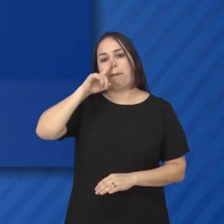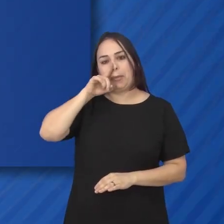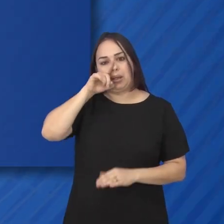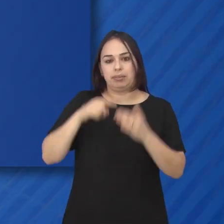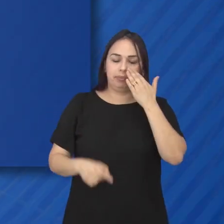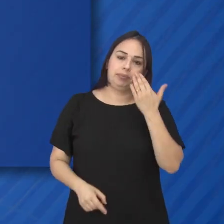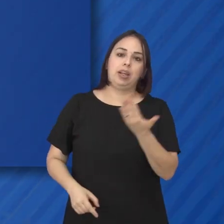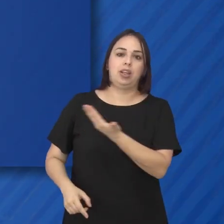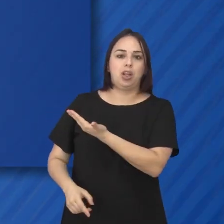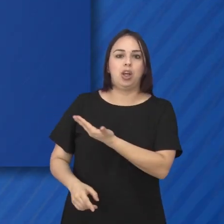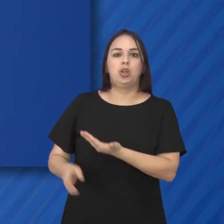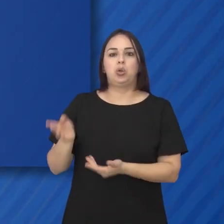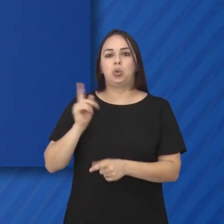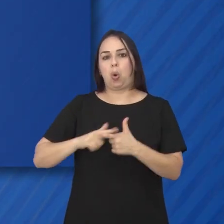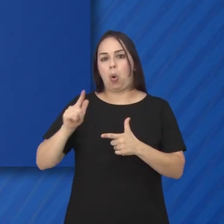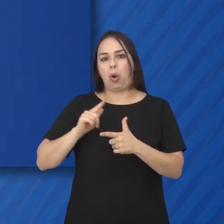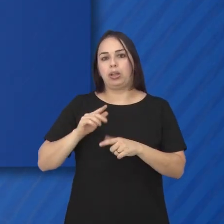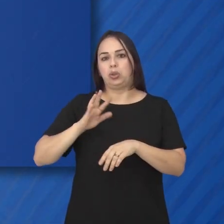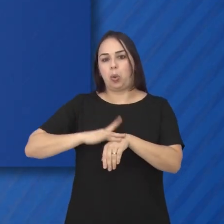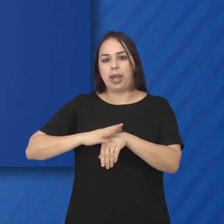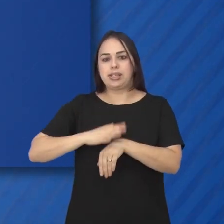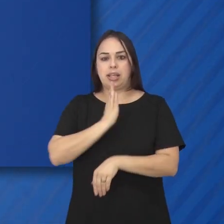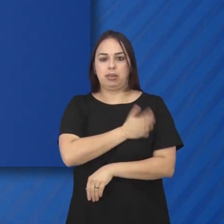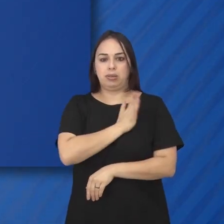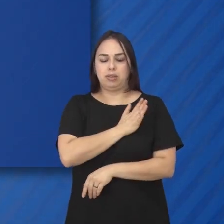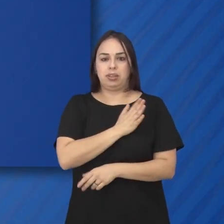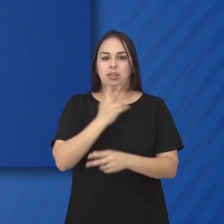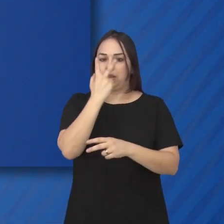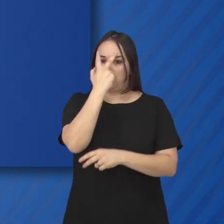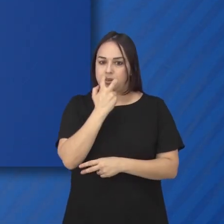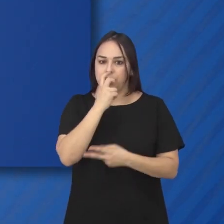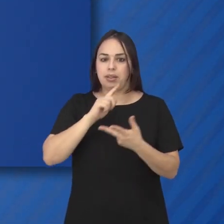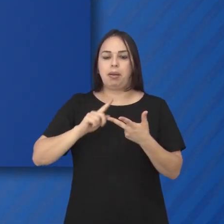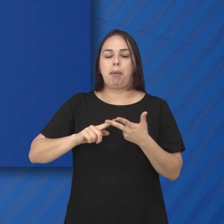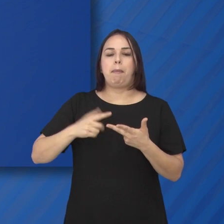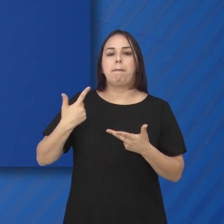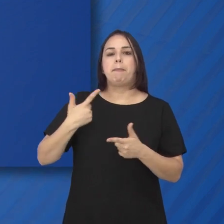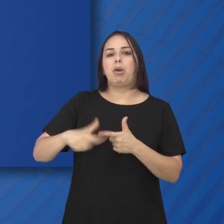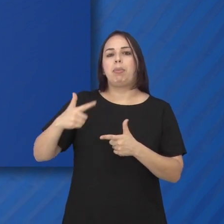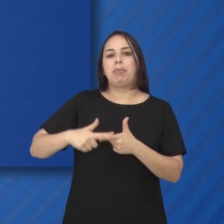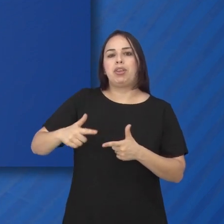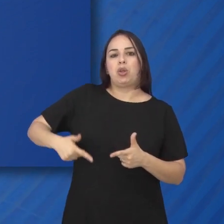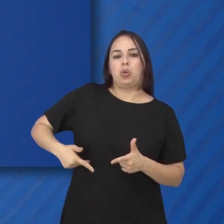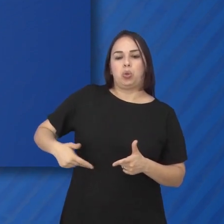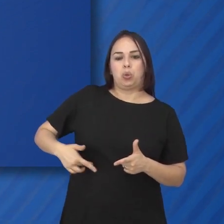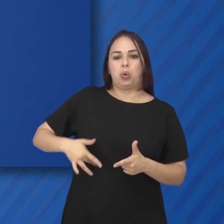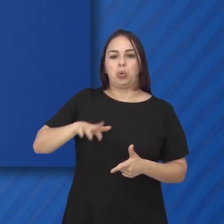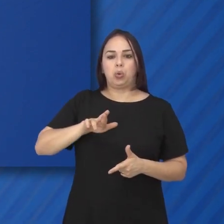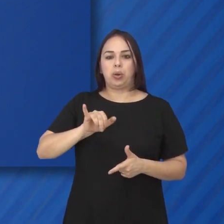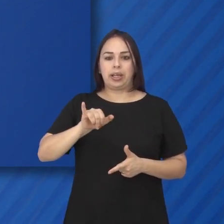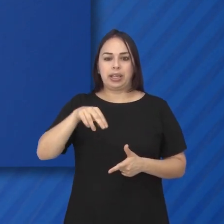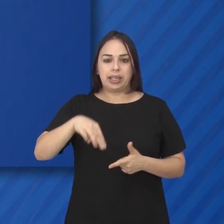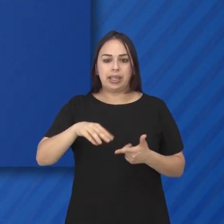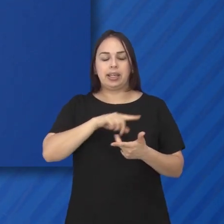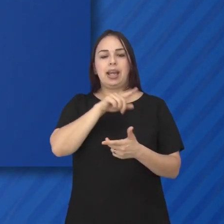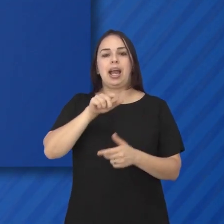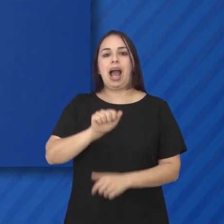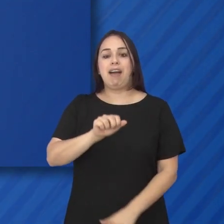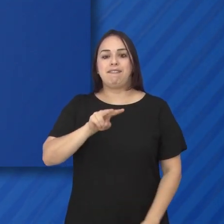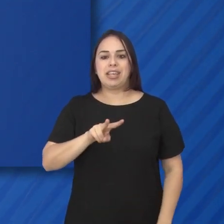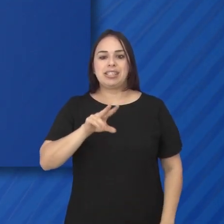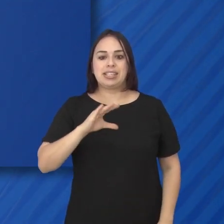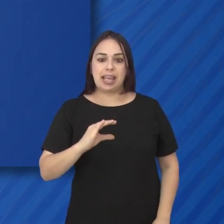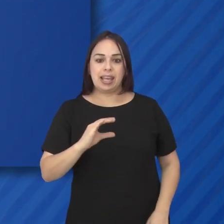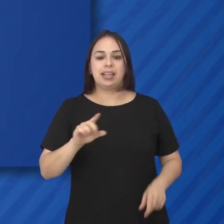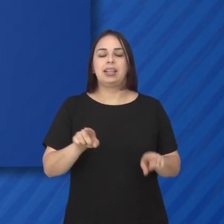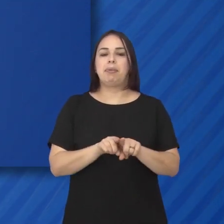riscos, como doenças cardiovasculares, cegueira, problemas nos rins, AVC, pés diabéticos e,